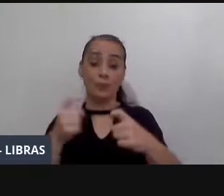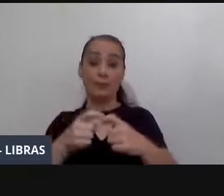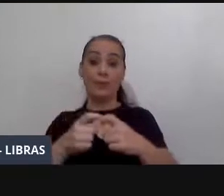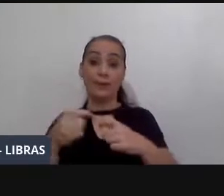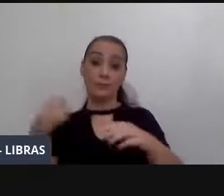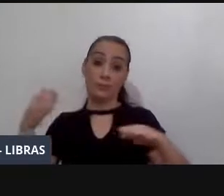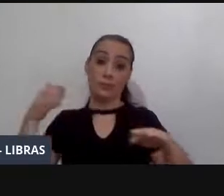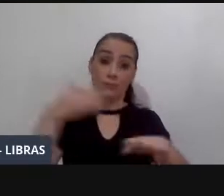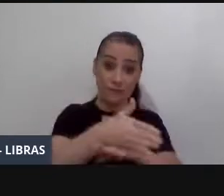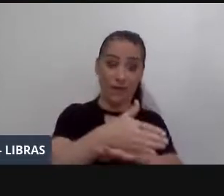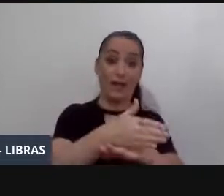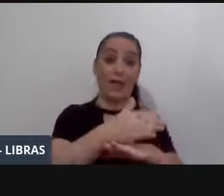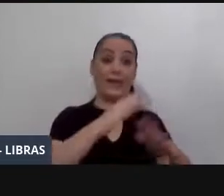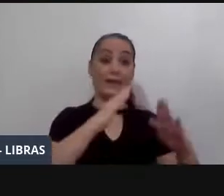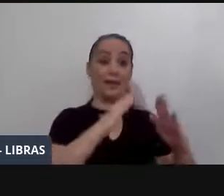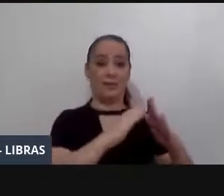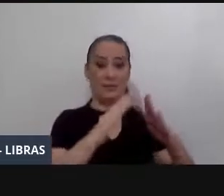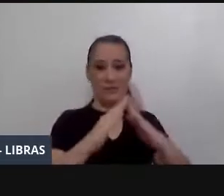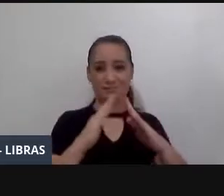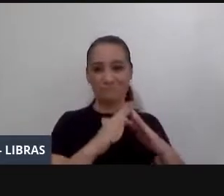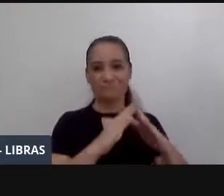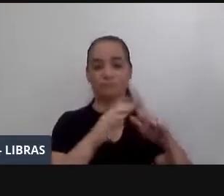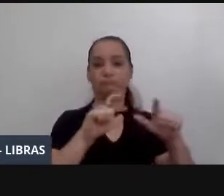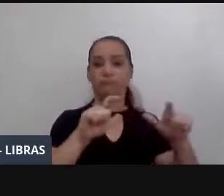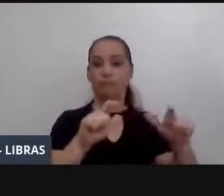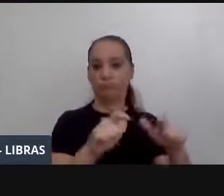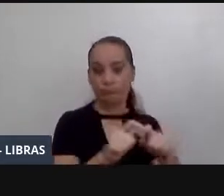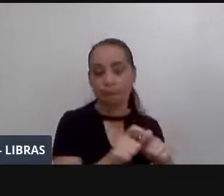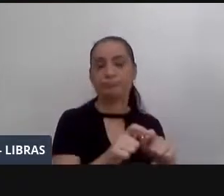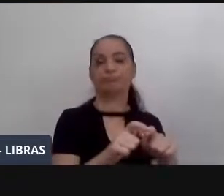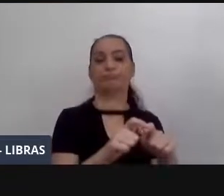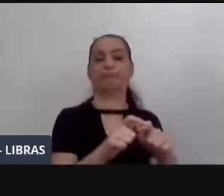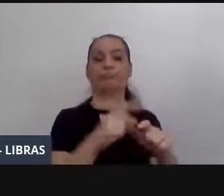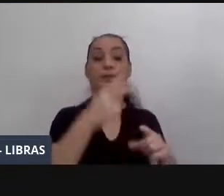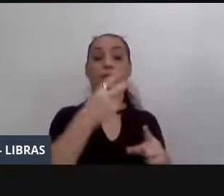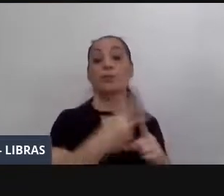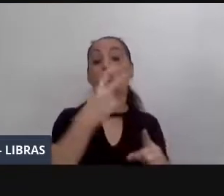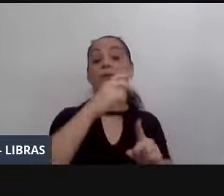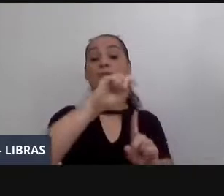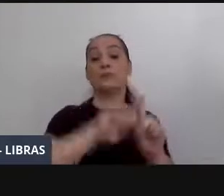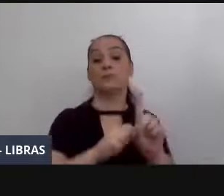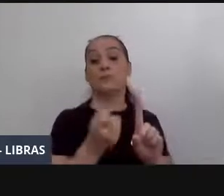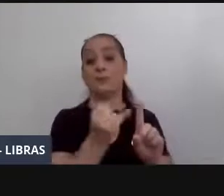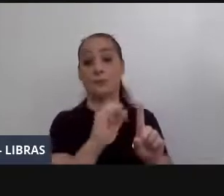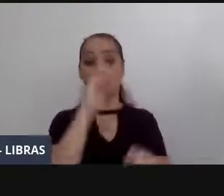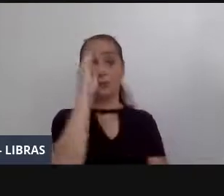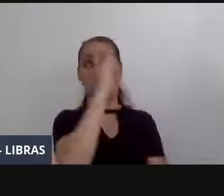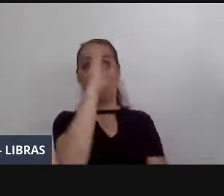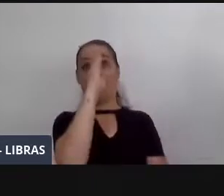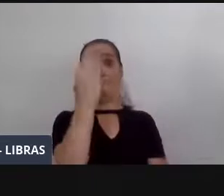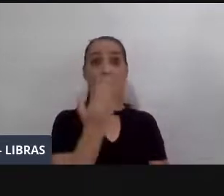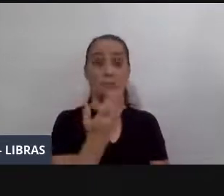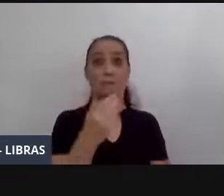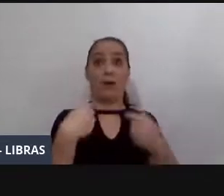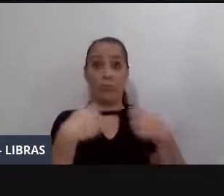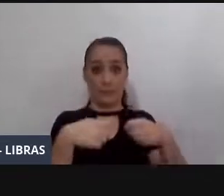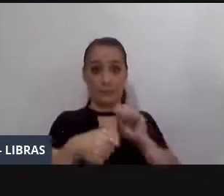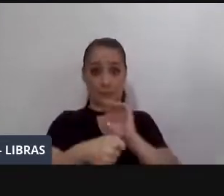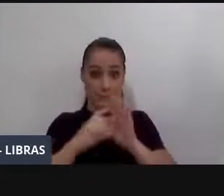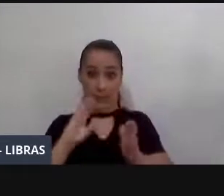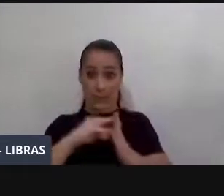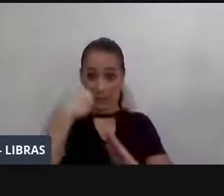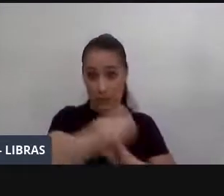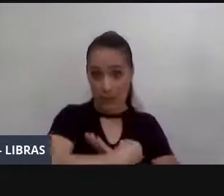vilarejo. Então, se alguém passar mal fora desse período, ele tem que agendar para passar mal no dia que o médico está lá. E a gente tem mais dessas